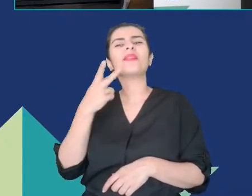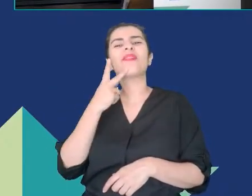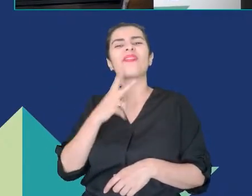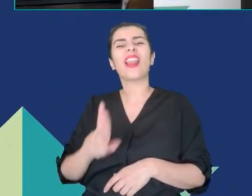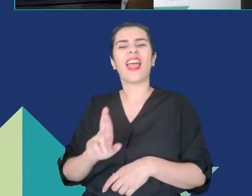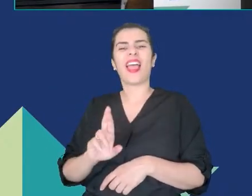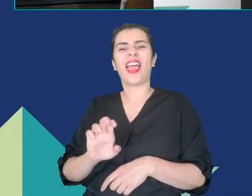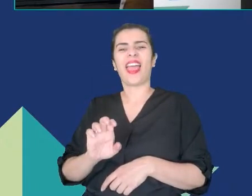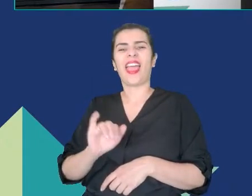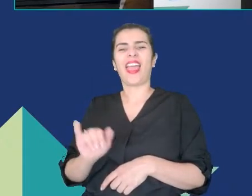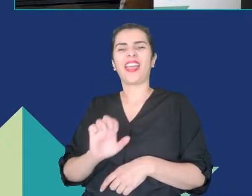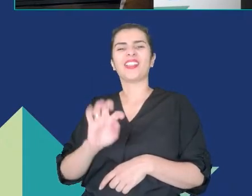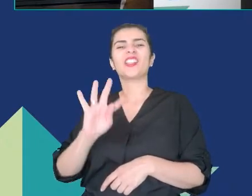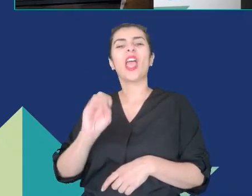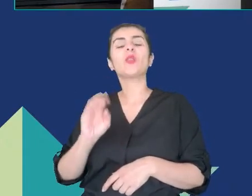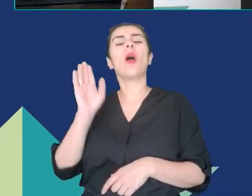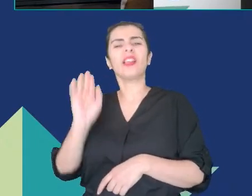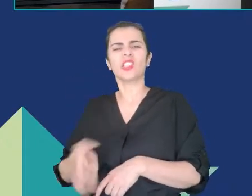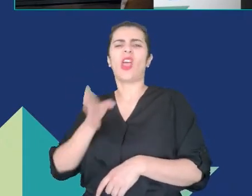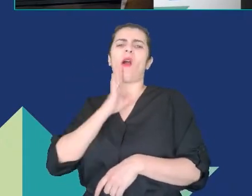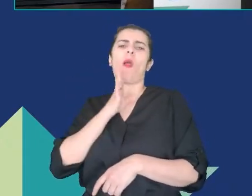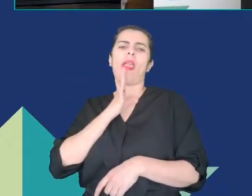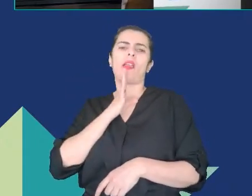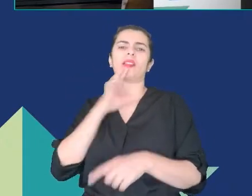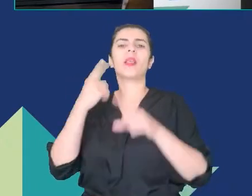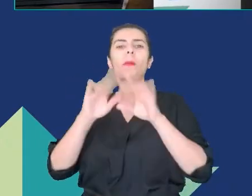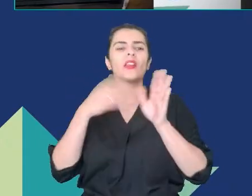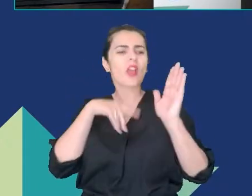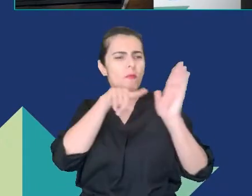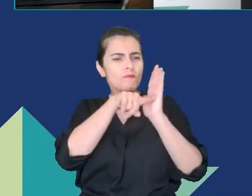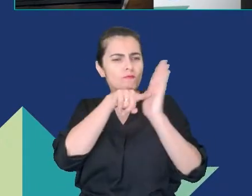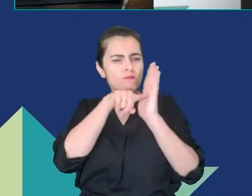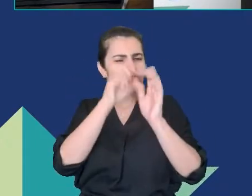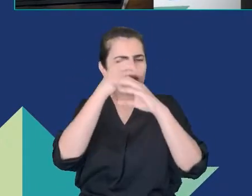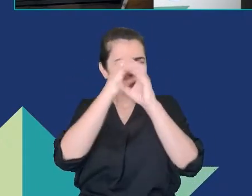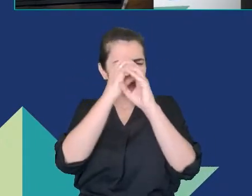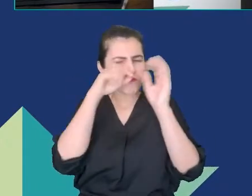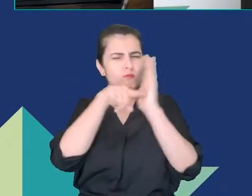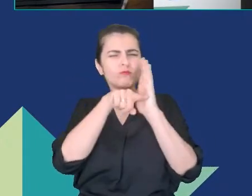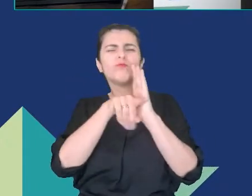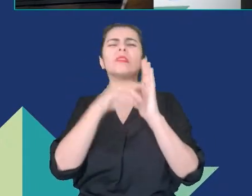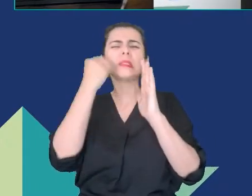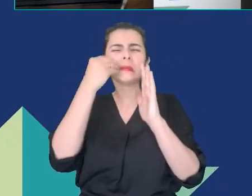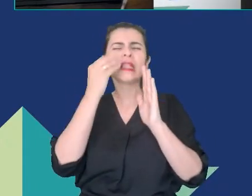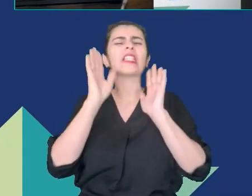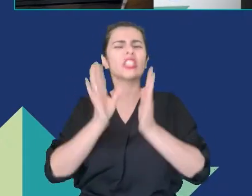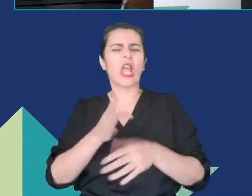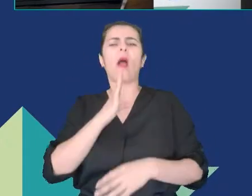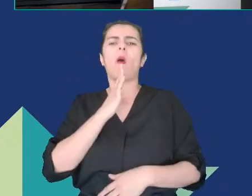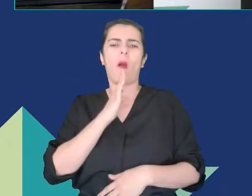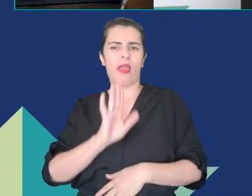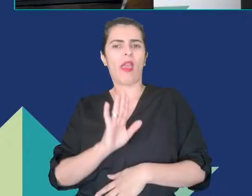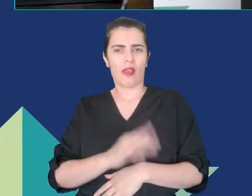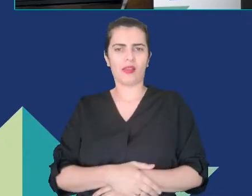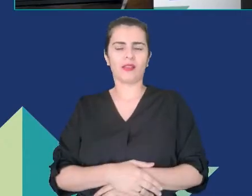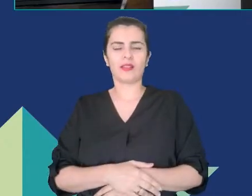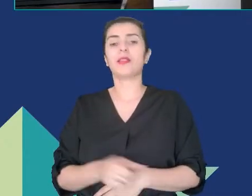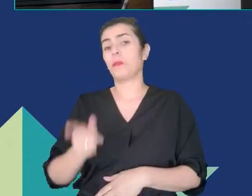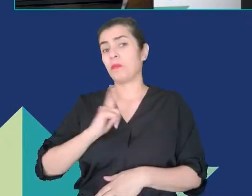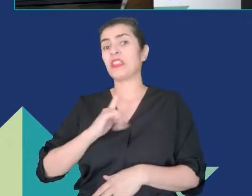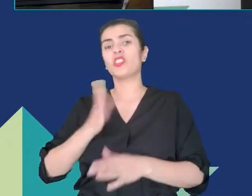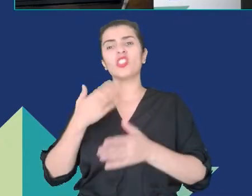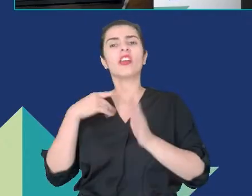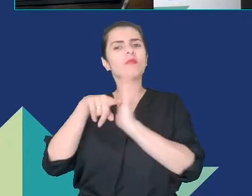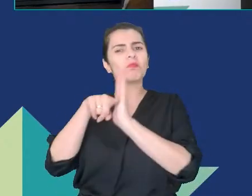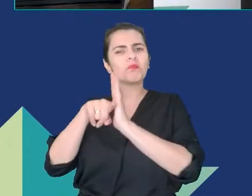Que a gente já tinha feito toda a caracterização dele, feito aterro experimental, tinha ensaios, então,